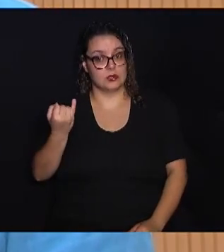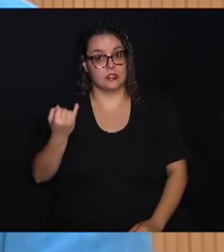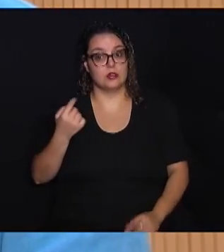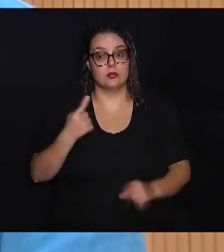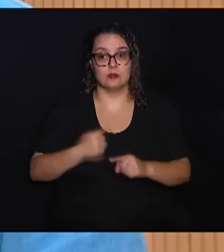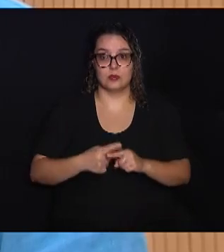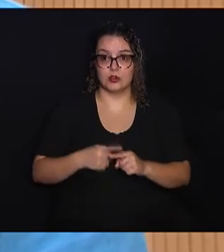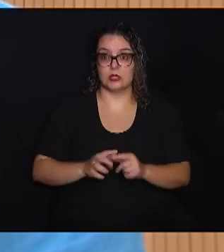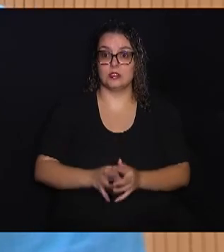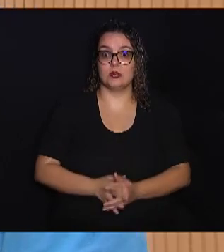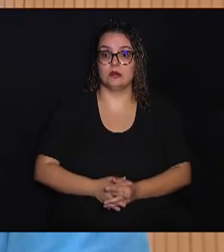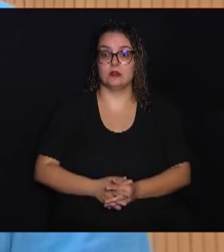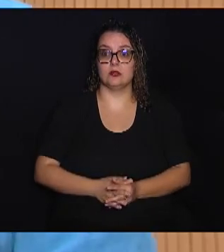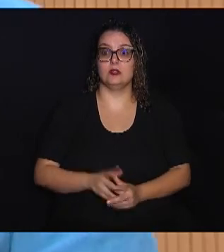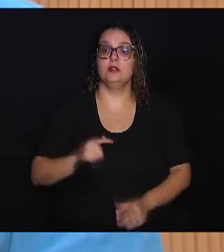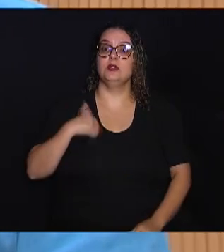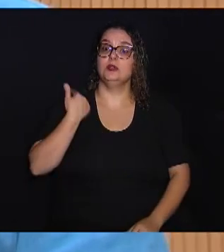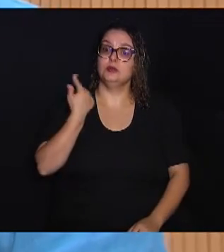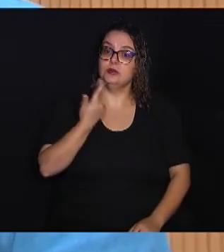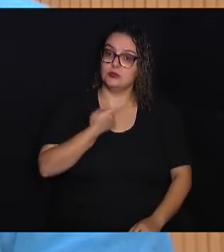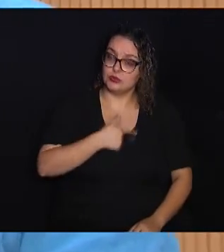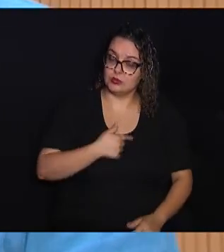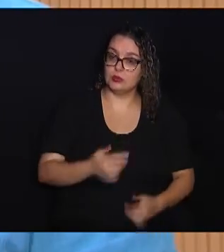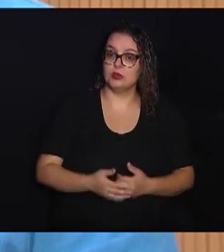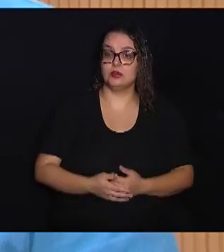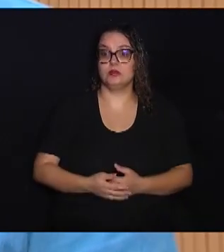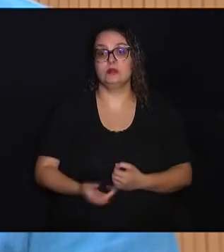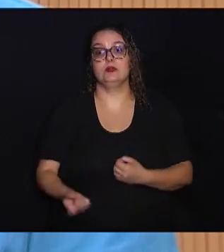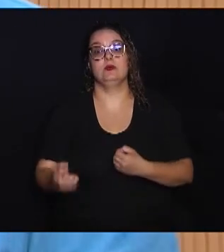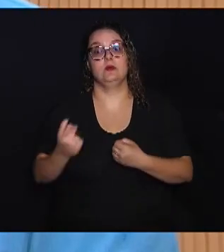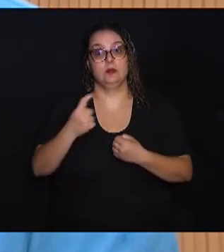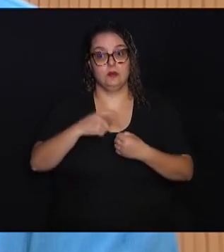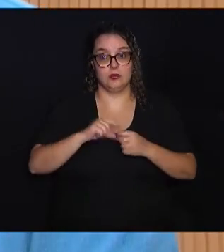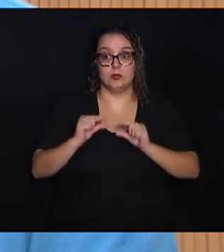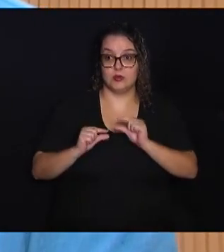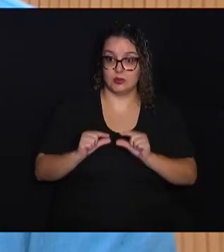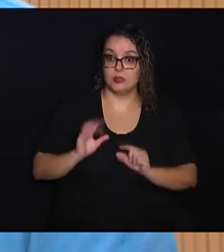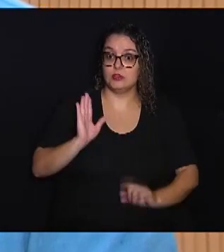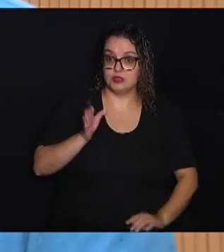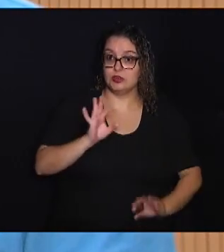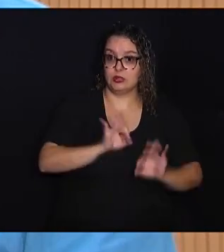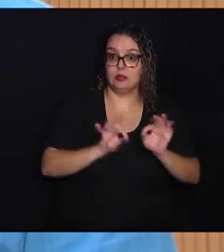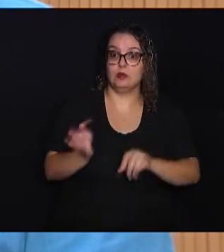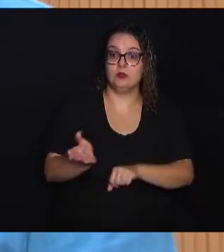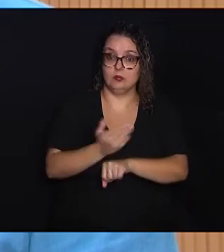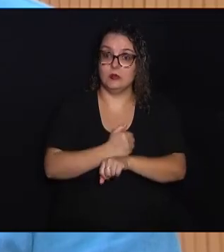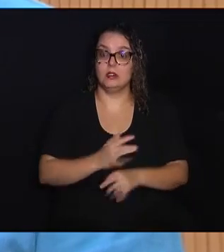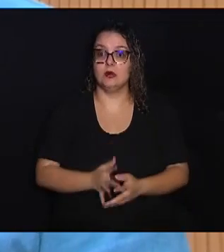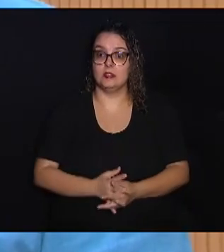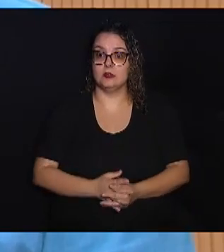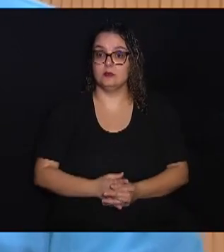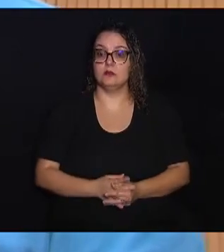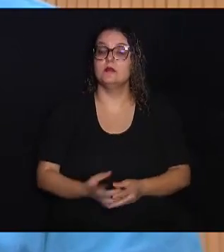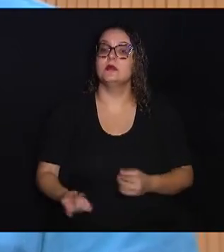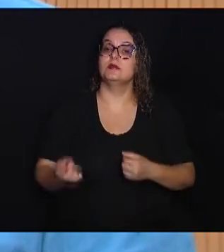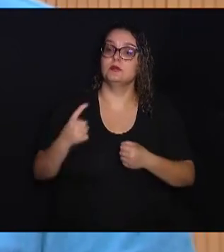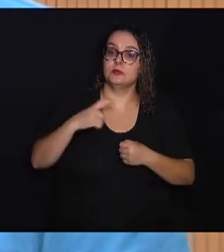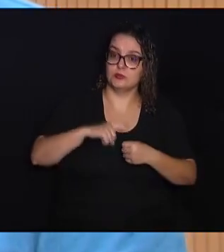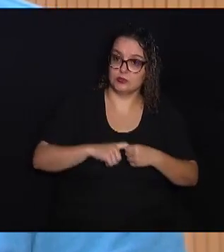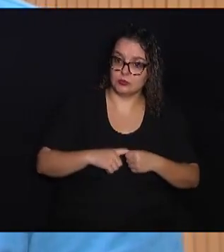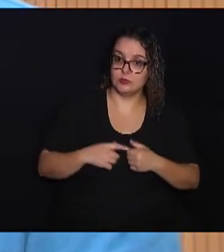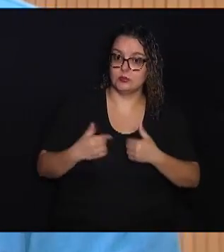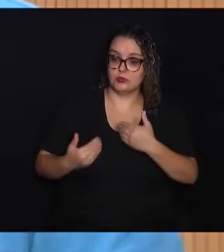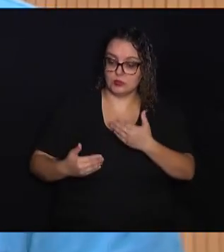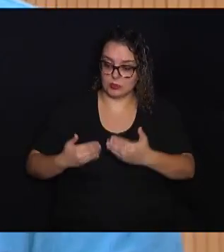porque a gente está ainda retomando, porque já era um projeto anterior, mas retomando e